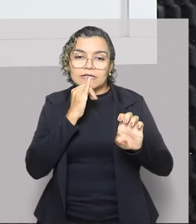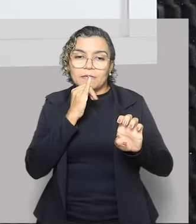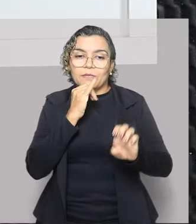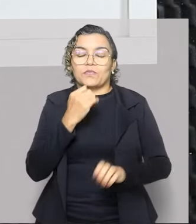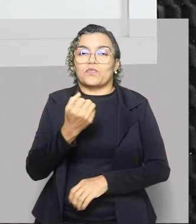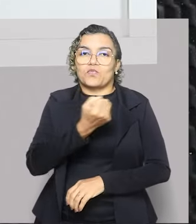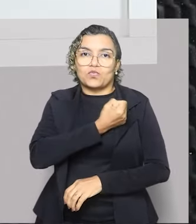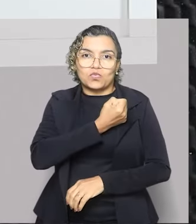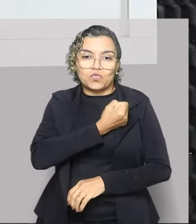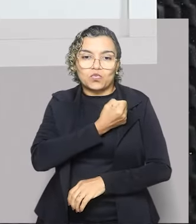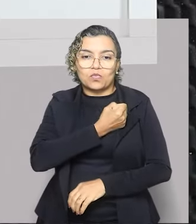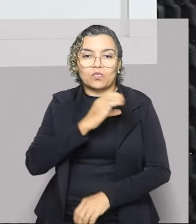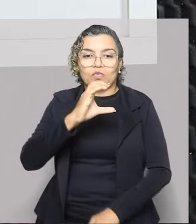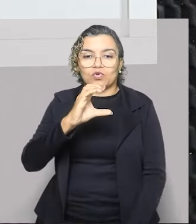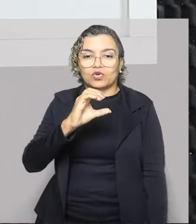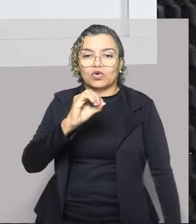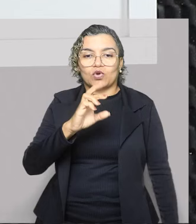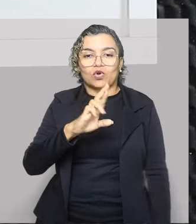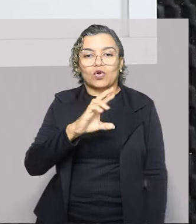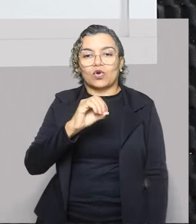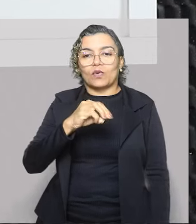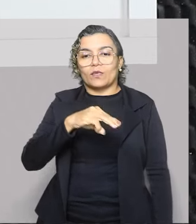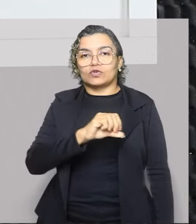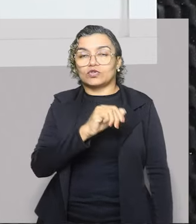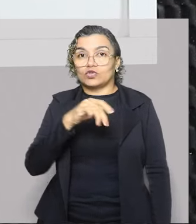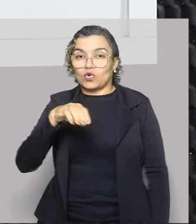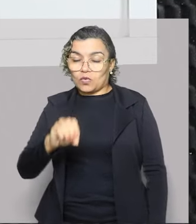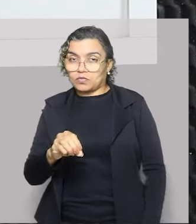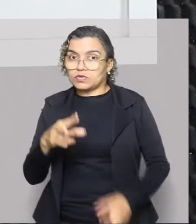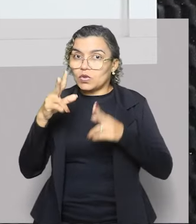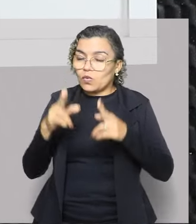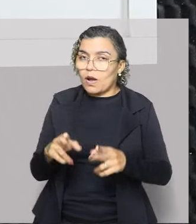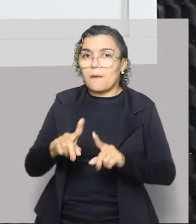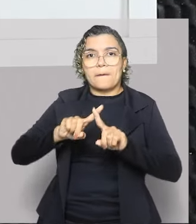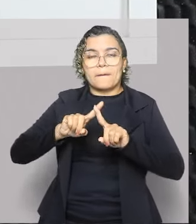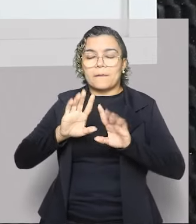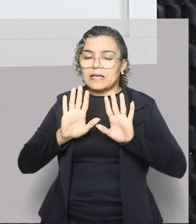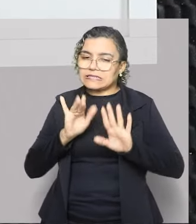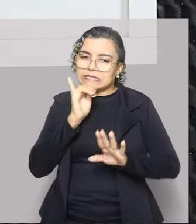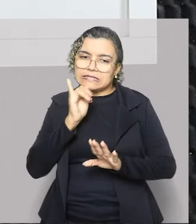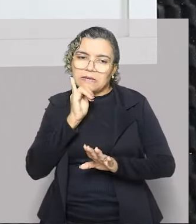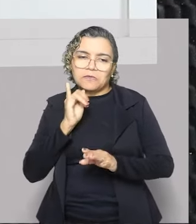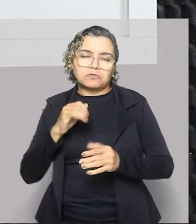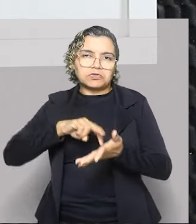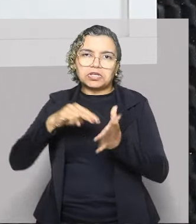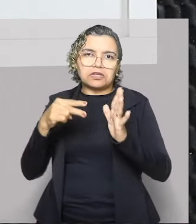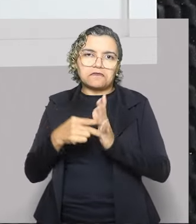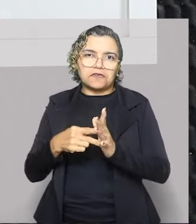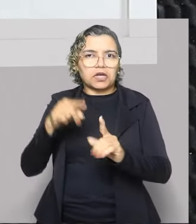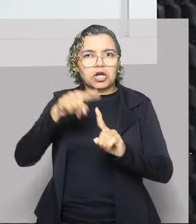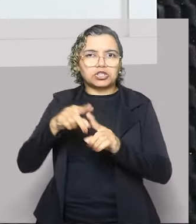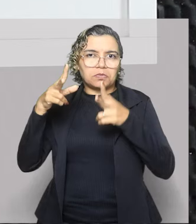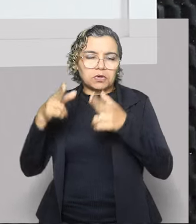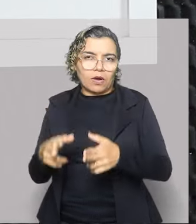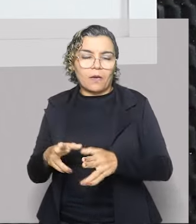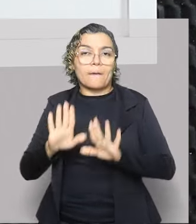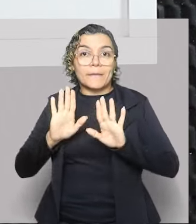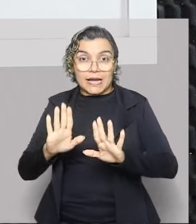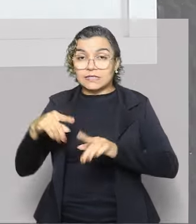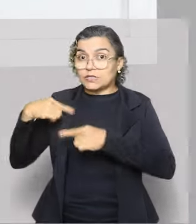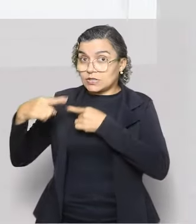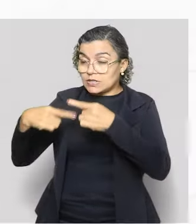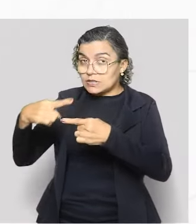cromossomos não delimita que os indivíduos são da mesma espécie mas se eles conseguem se reproduzir T descendentes passam suas informações